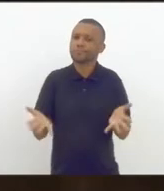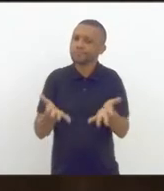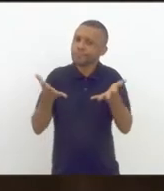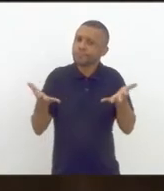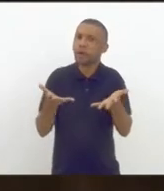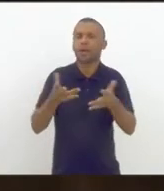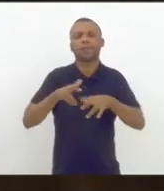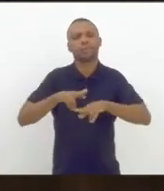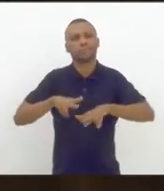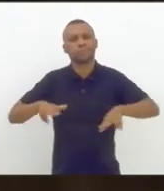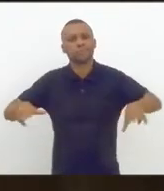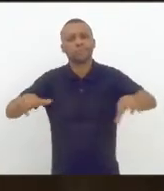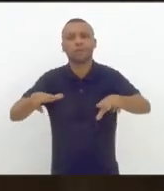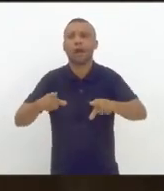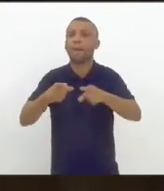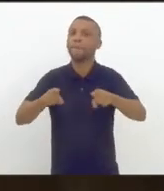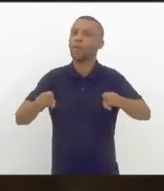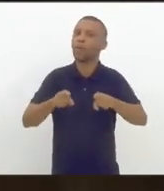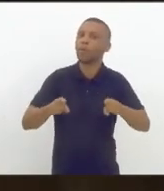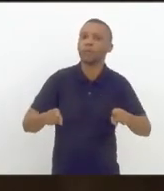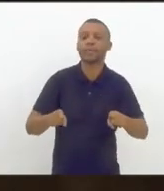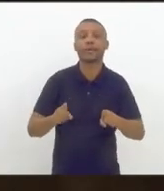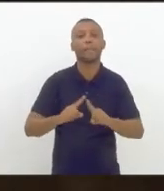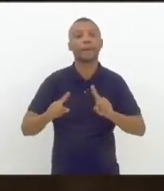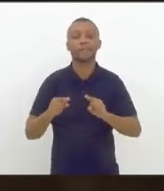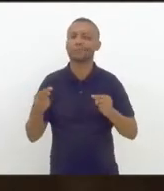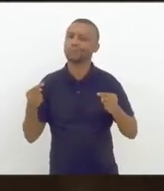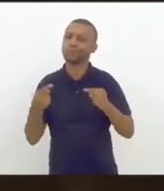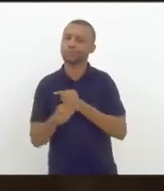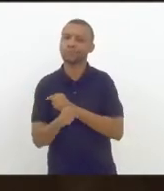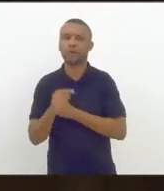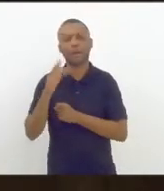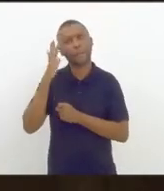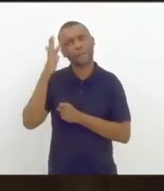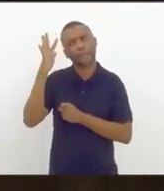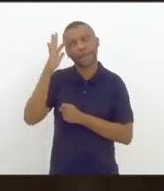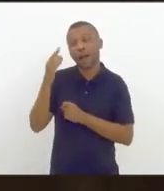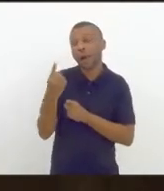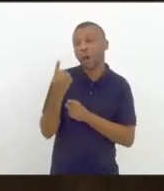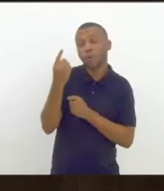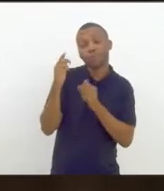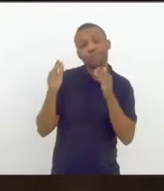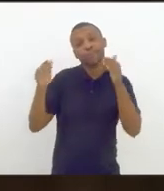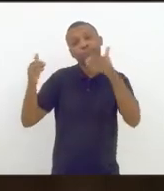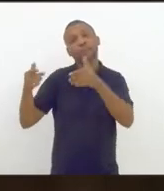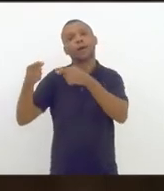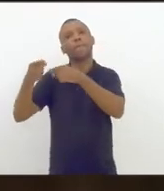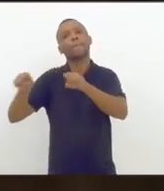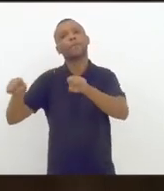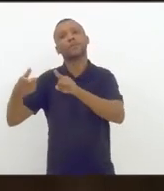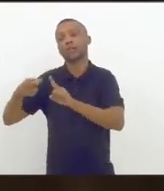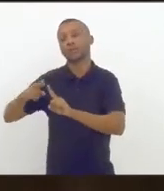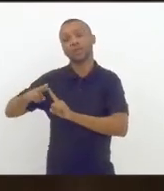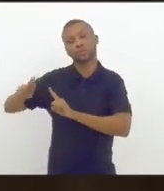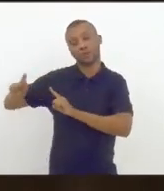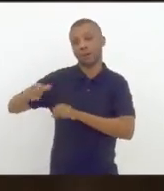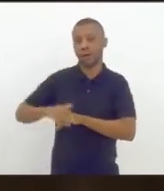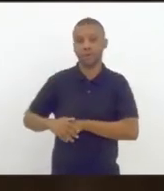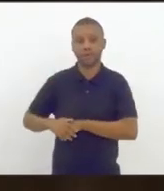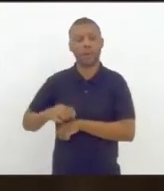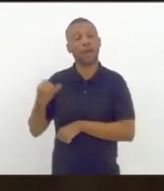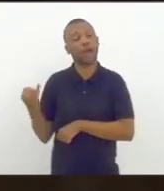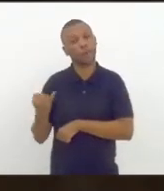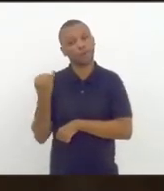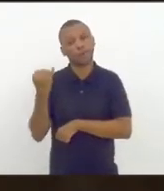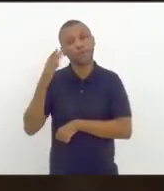as diferentes expressões musicais, mas que não faz sentido se pensar só uma expressão da musicalidade religiosa. Seria importante